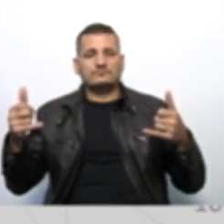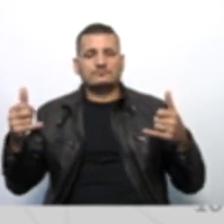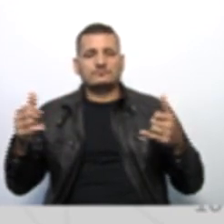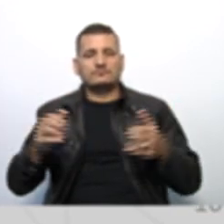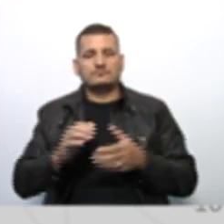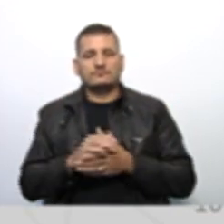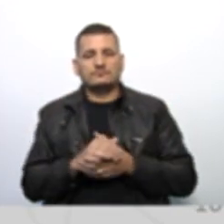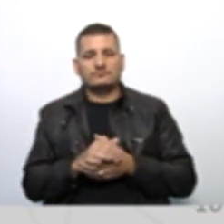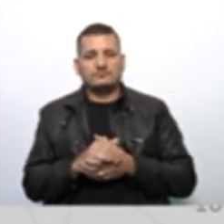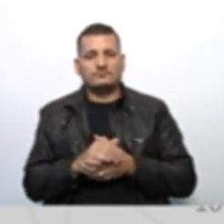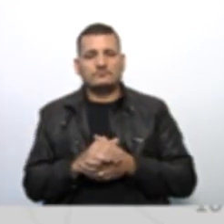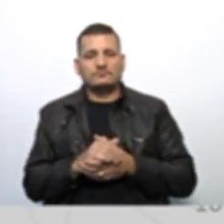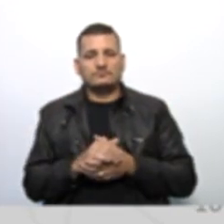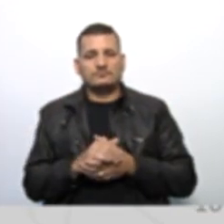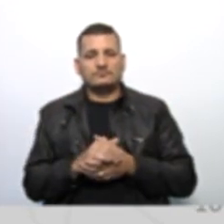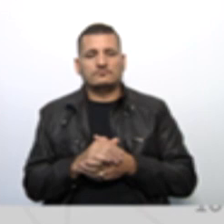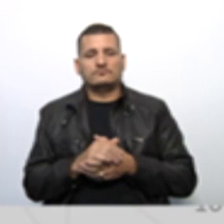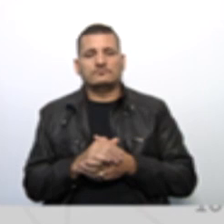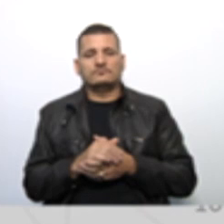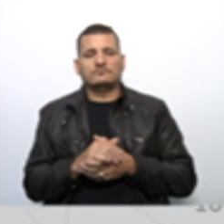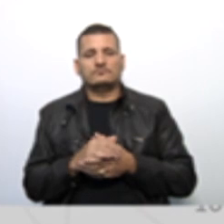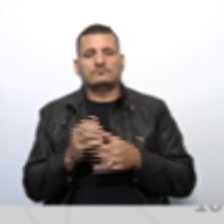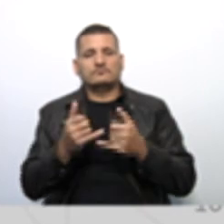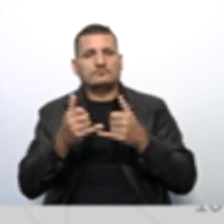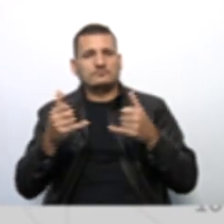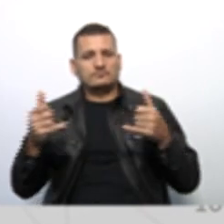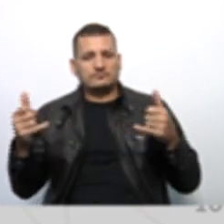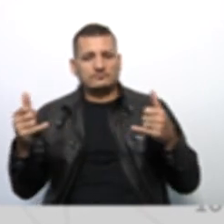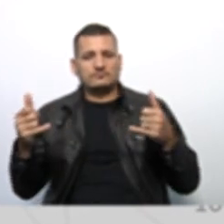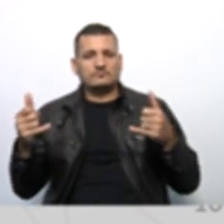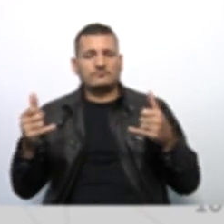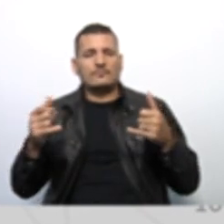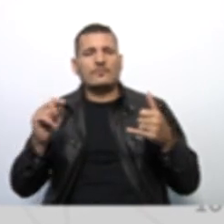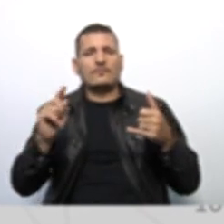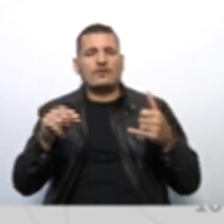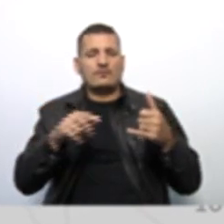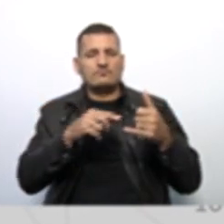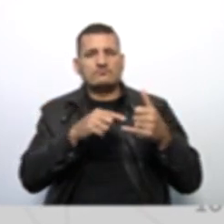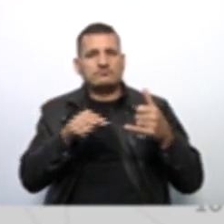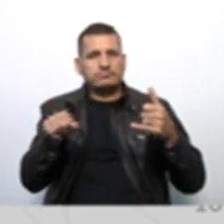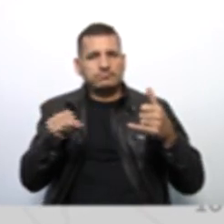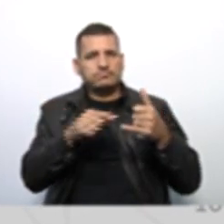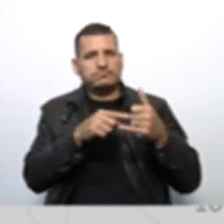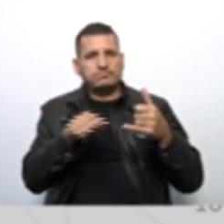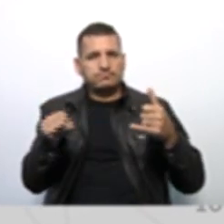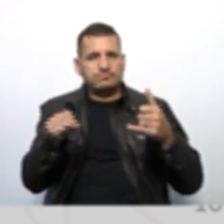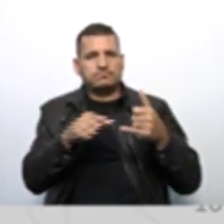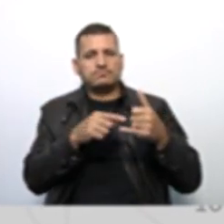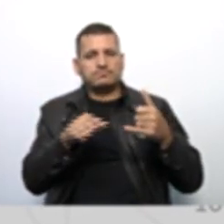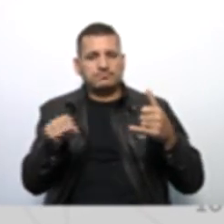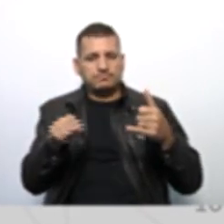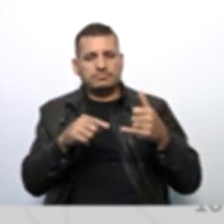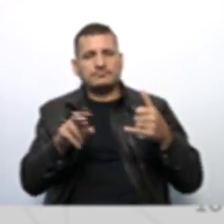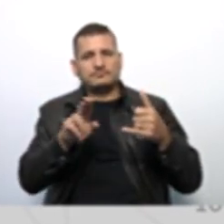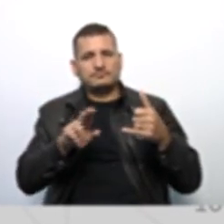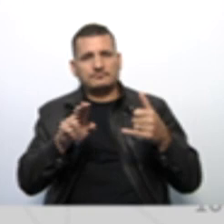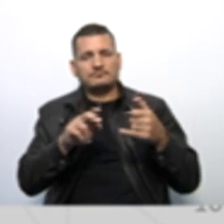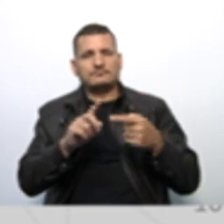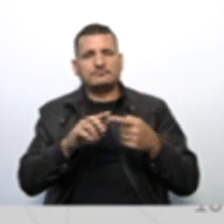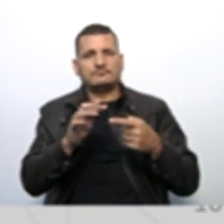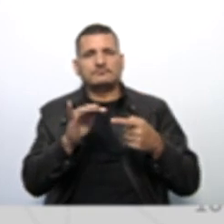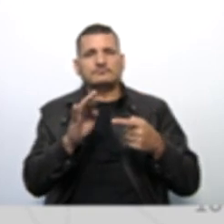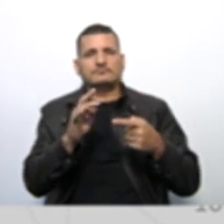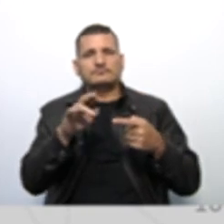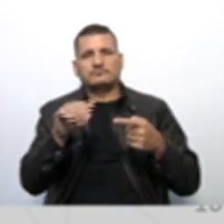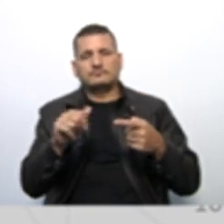né? A definição de cabeamento é o meio em que os dados trafegam, ou seja, utilizando fibra ótica,